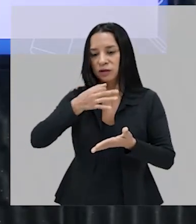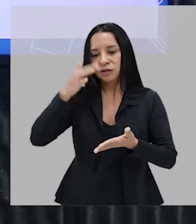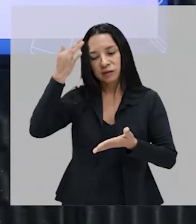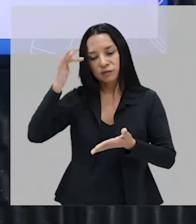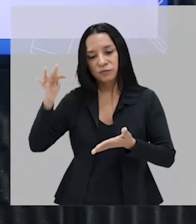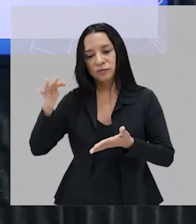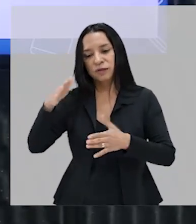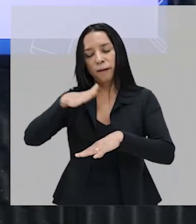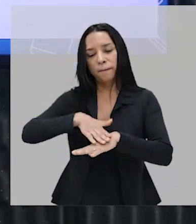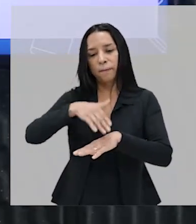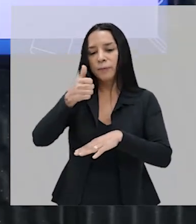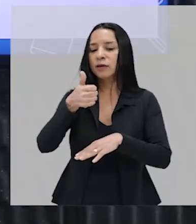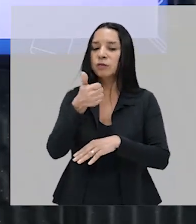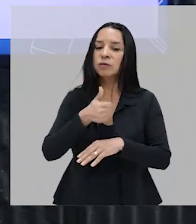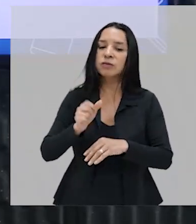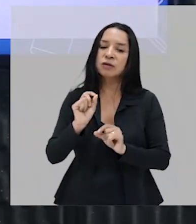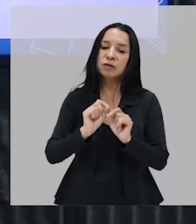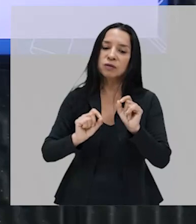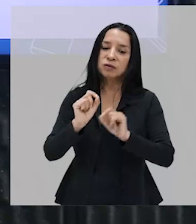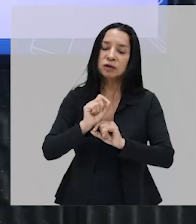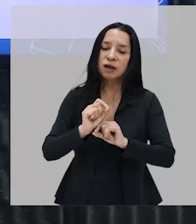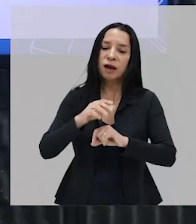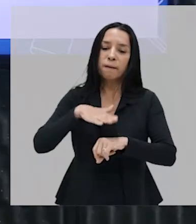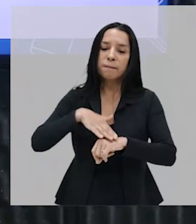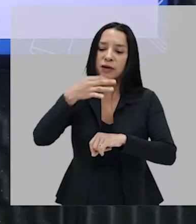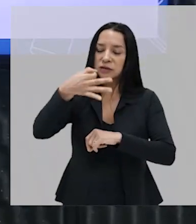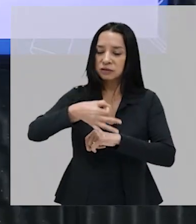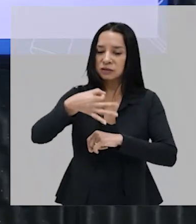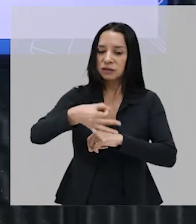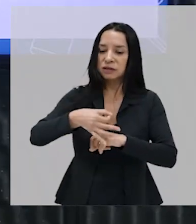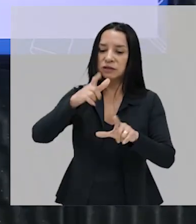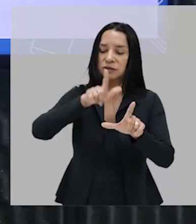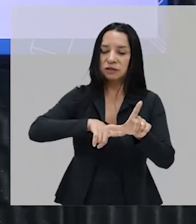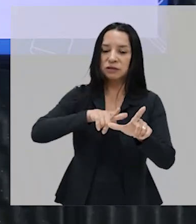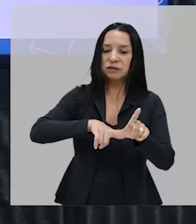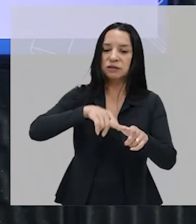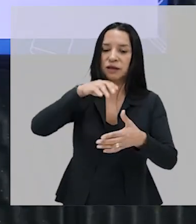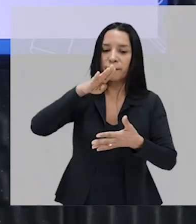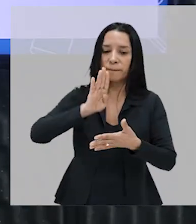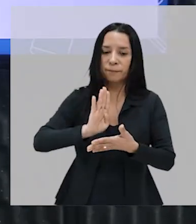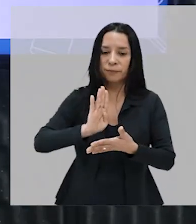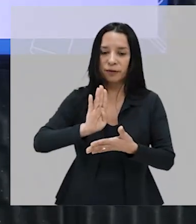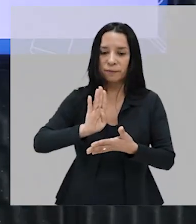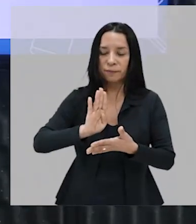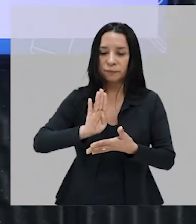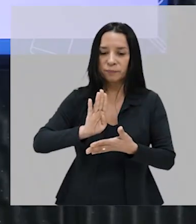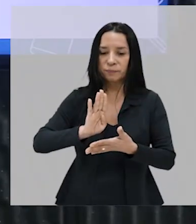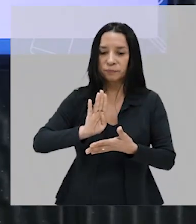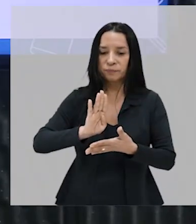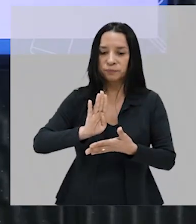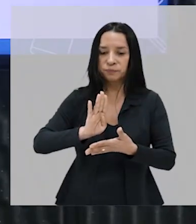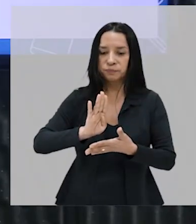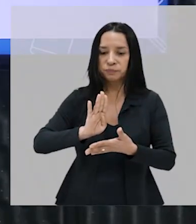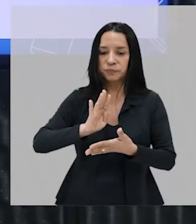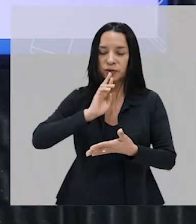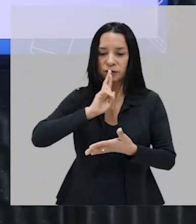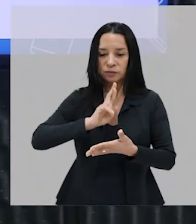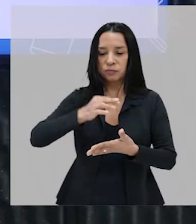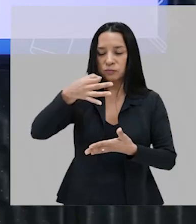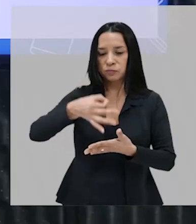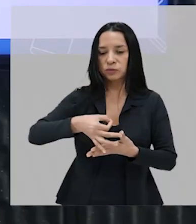A melhor saída aqui, a mais adequada é marcar a letra B de bola, portanto. Então, a alternativa mais